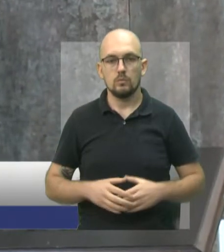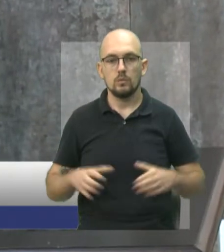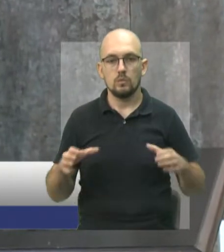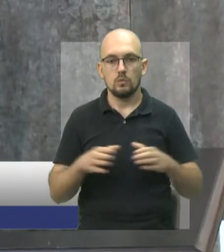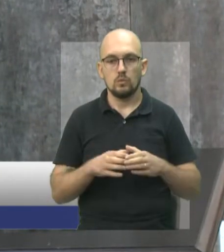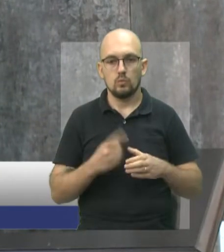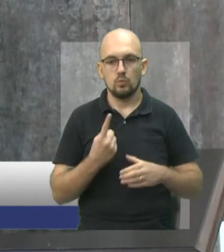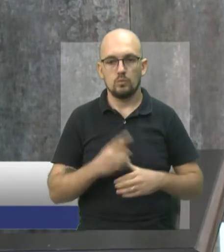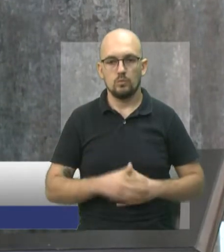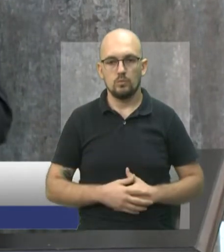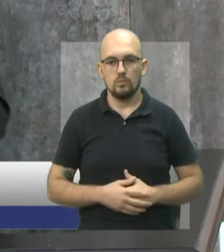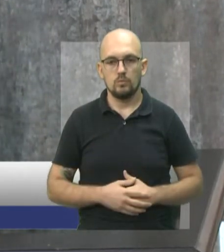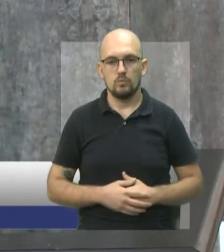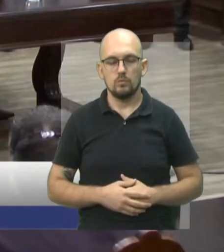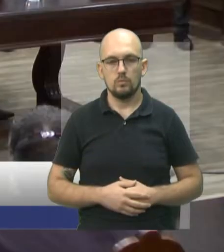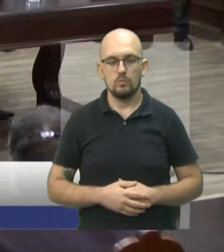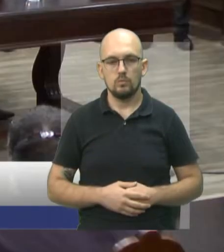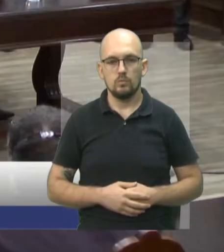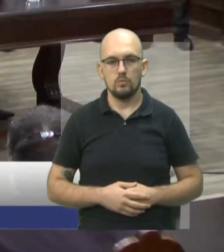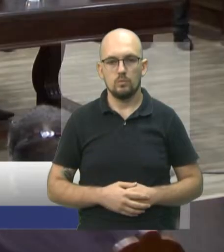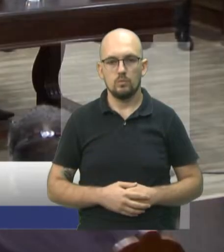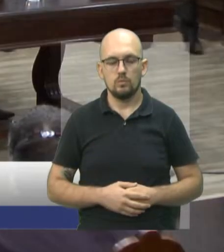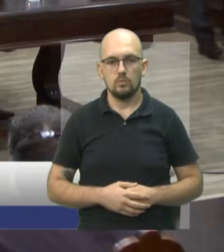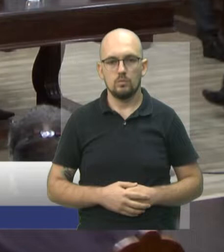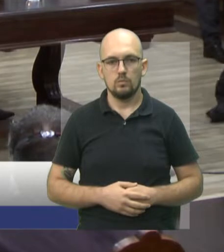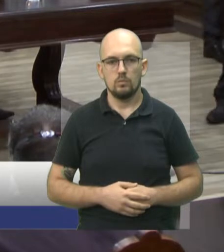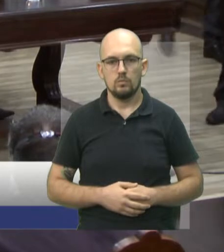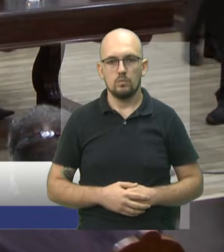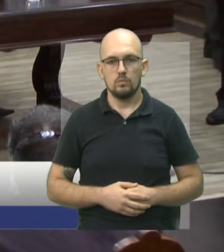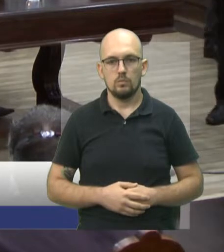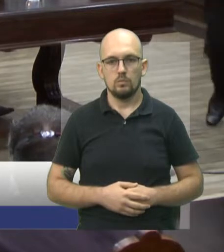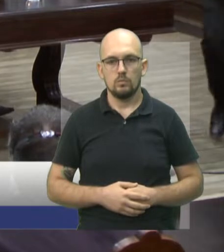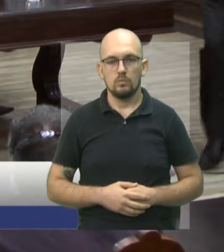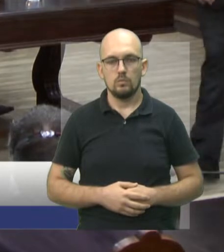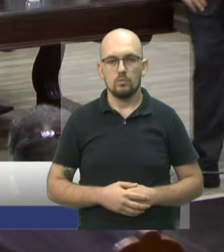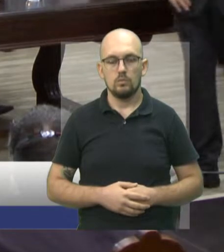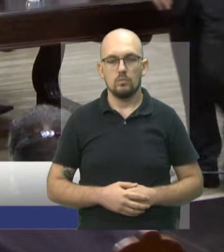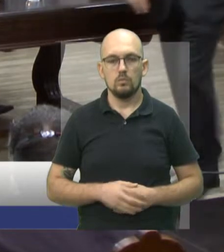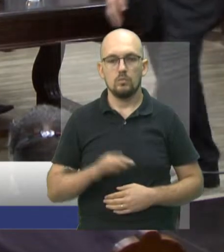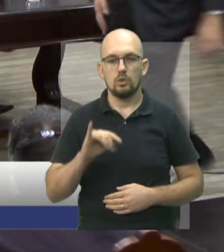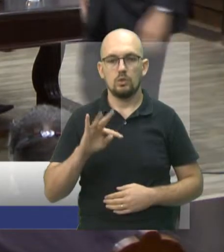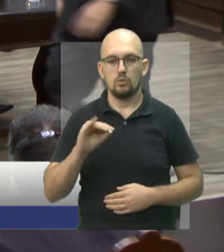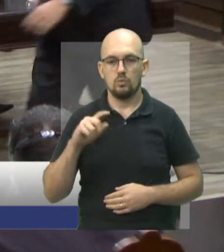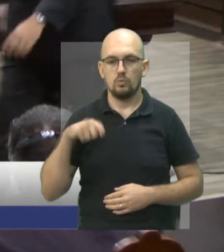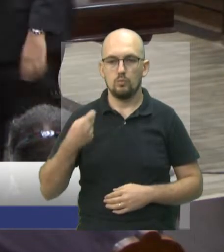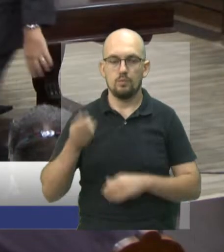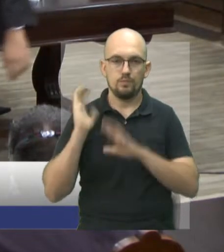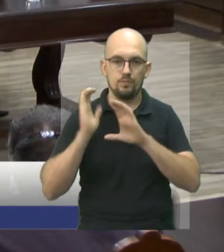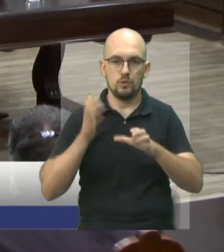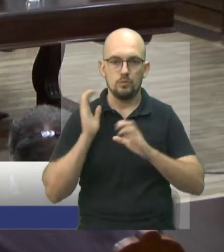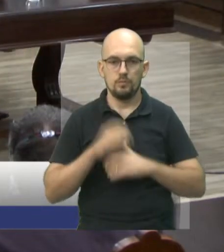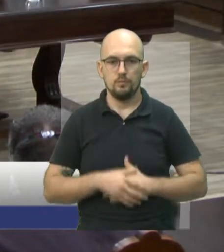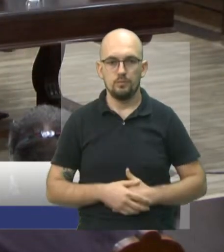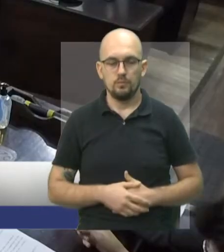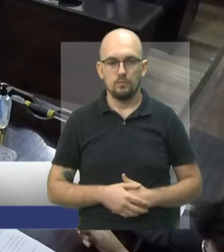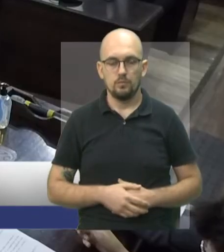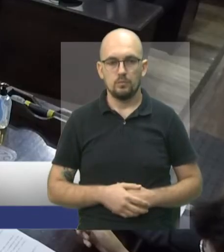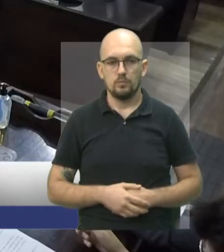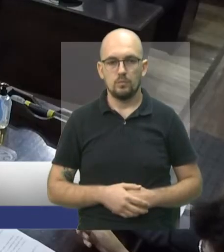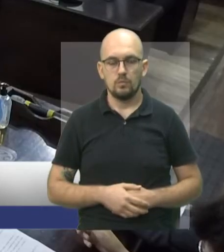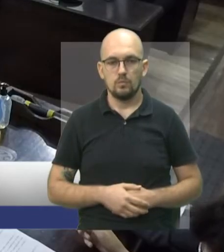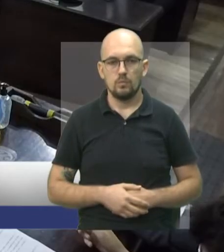Chapa 1. Tito Coló Neto.